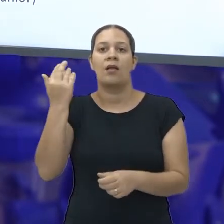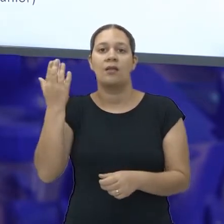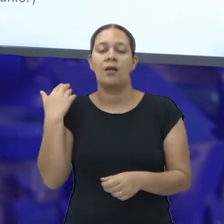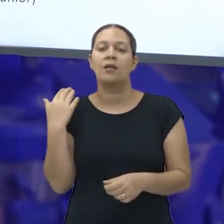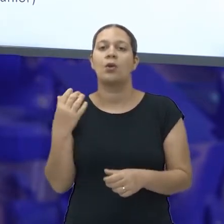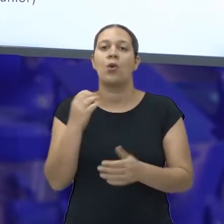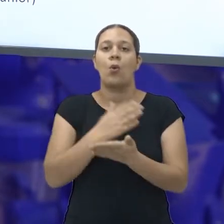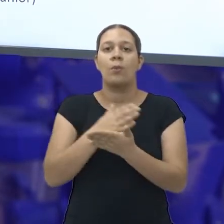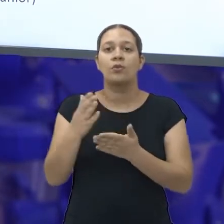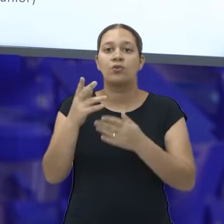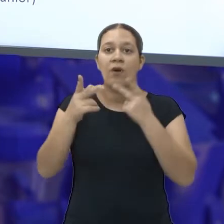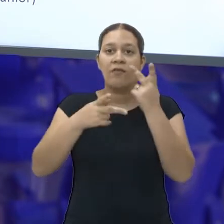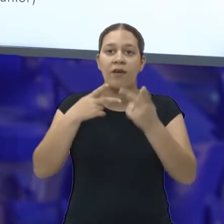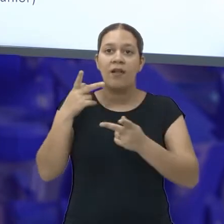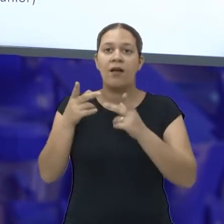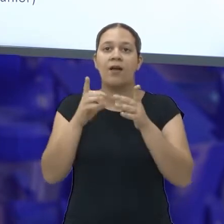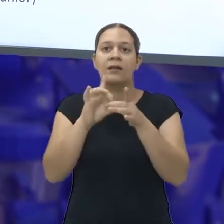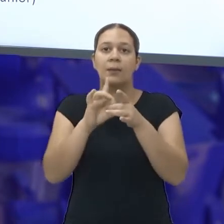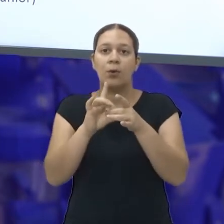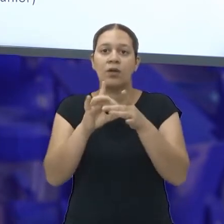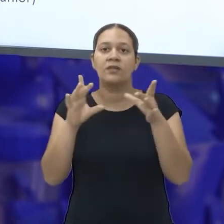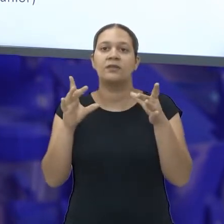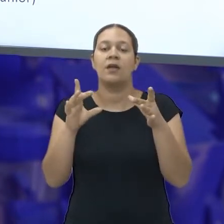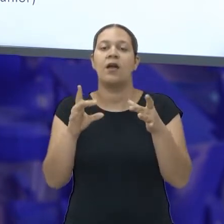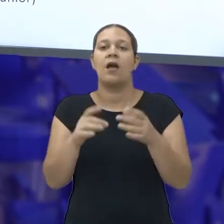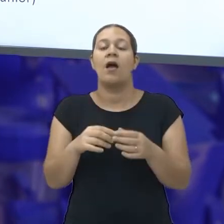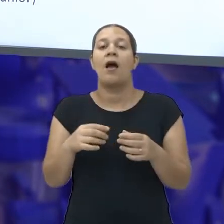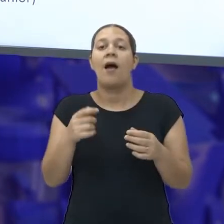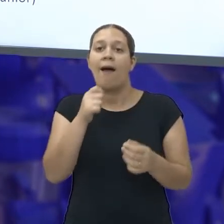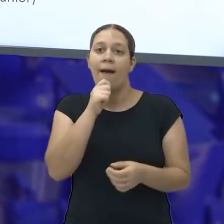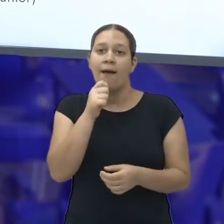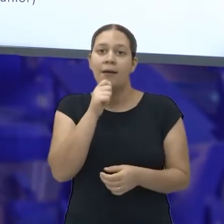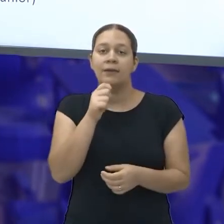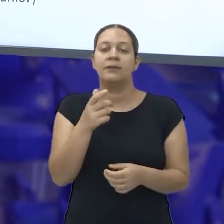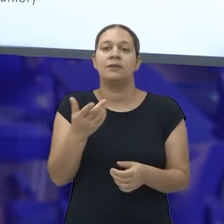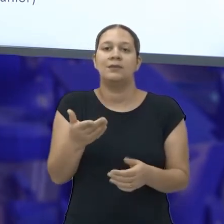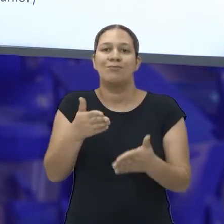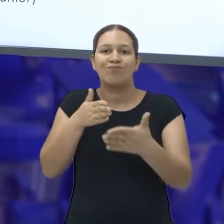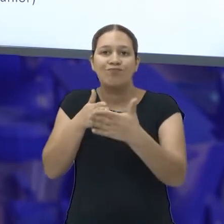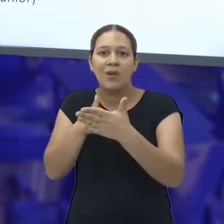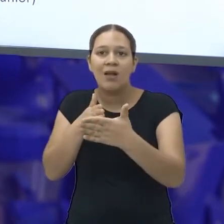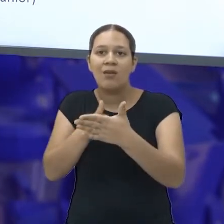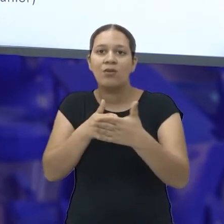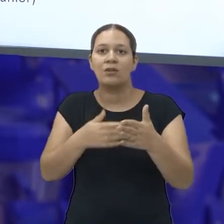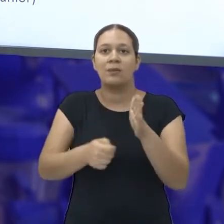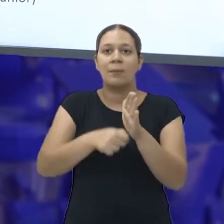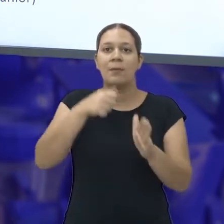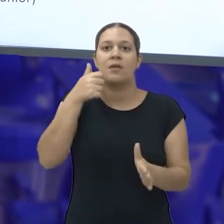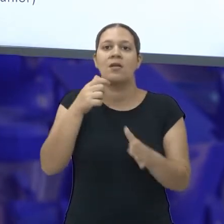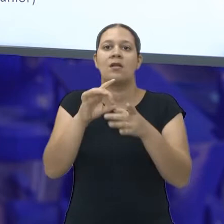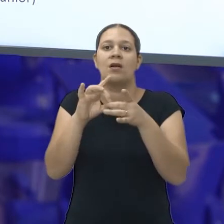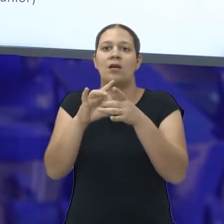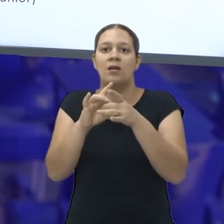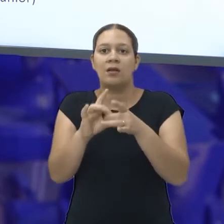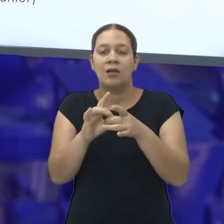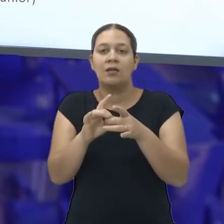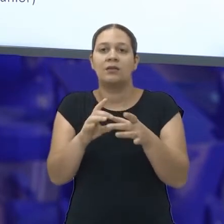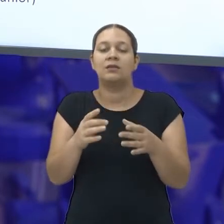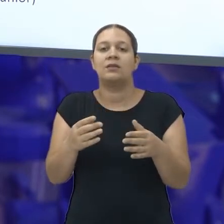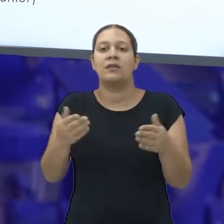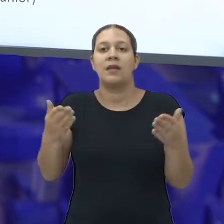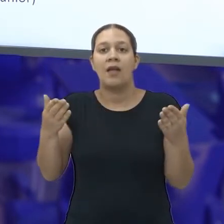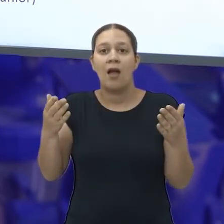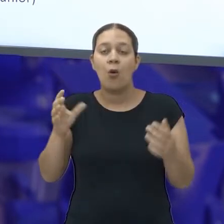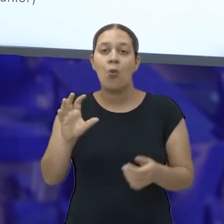falar novamente em democracia. E mesmo assim, ainda de maneira restrita. A primeira democracia moderna,